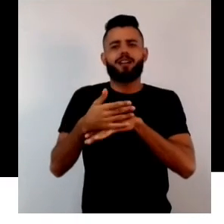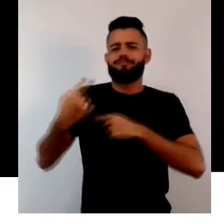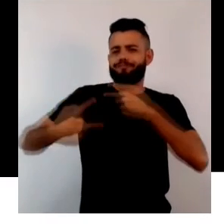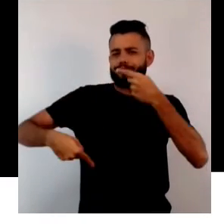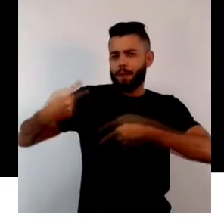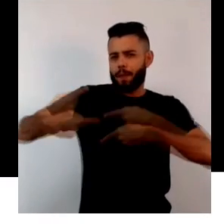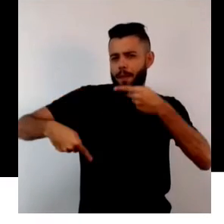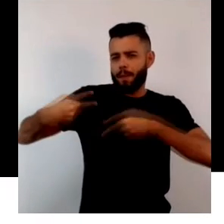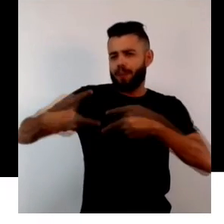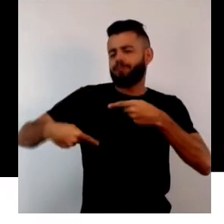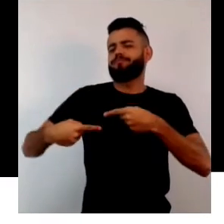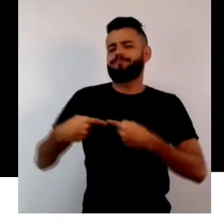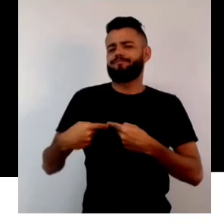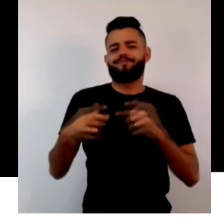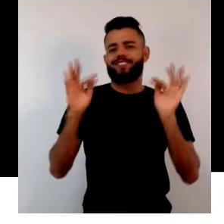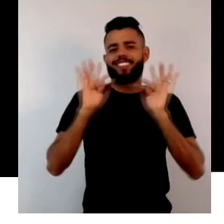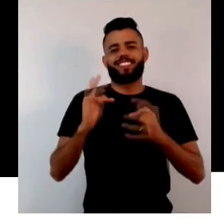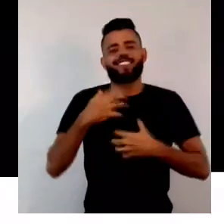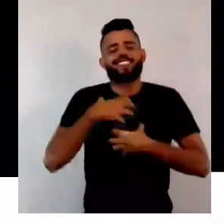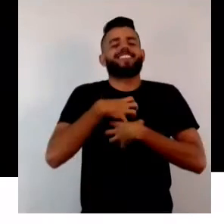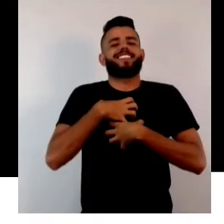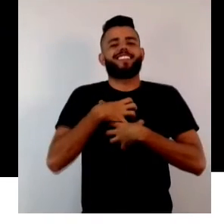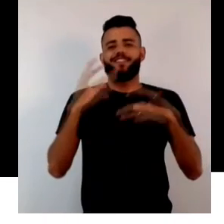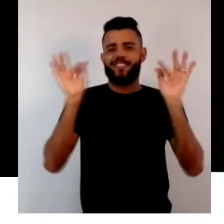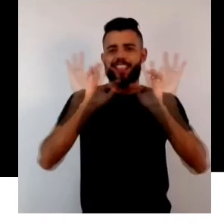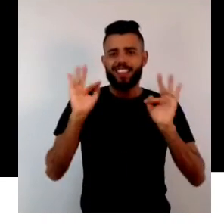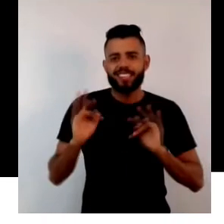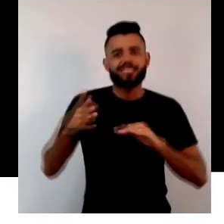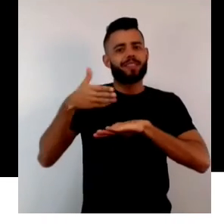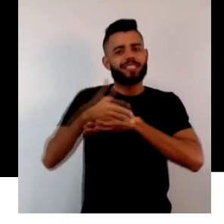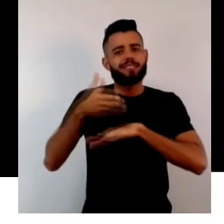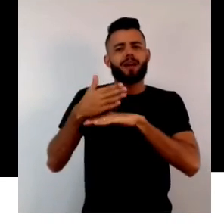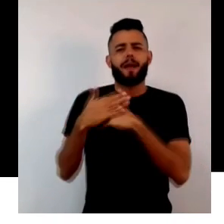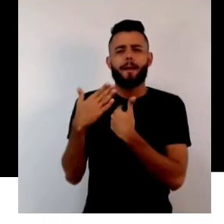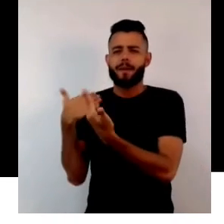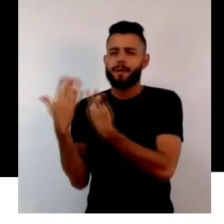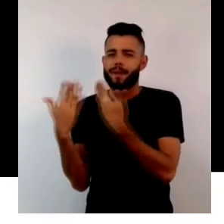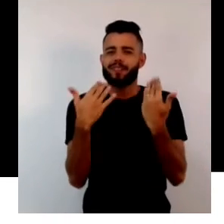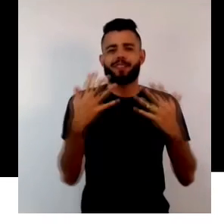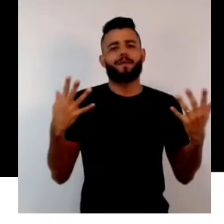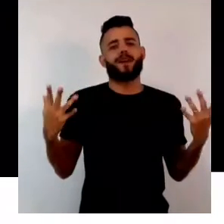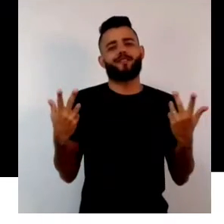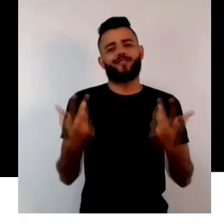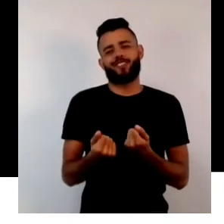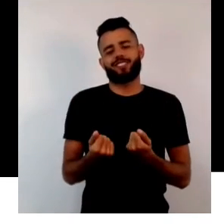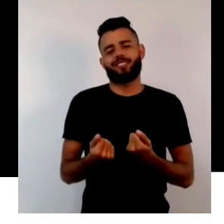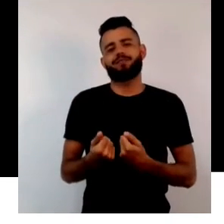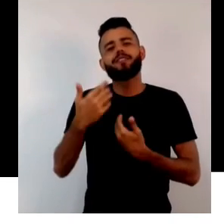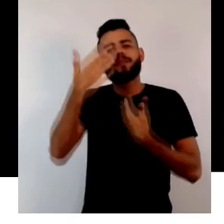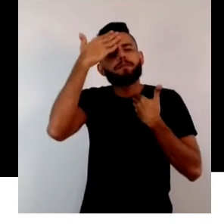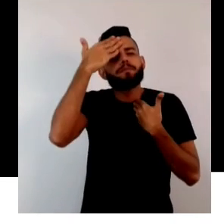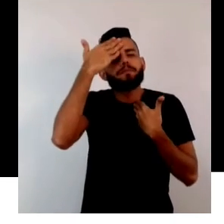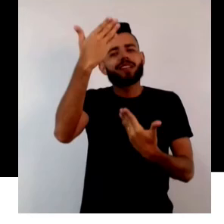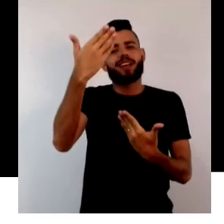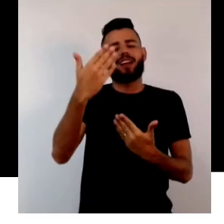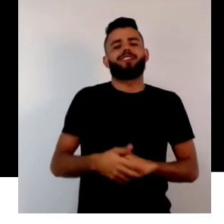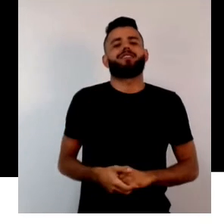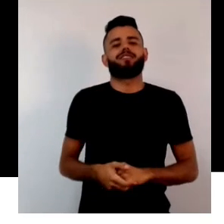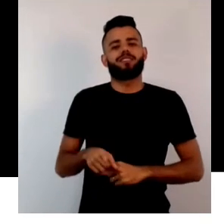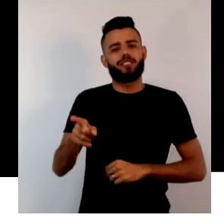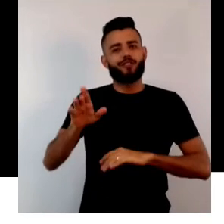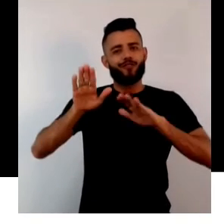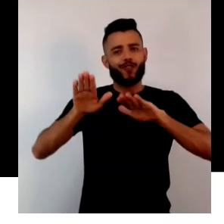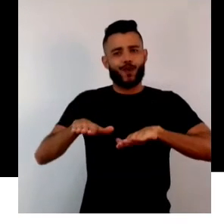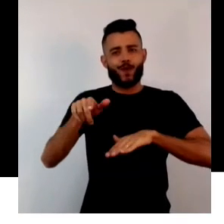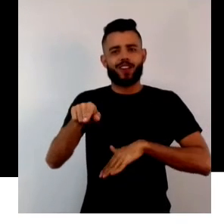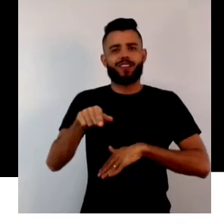muito feliz, assim, de participar aqui dessa tarde maravilhosa com vocês. Gente, muito obrigada pela quem ficou aí até agora. Agora temos mais uma